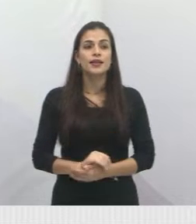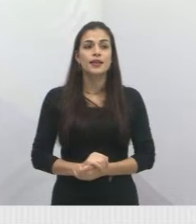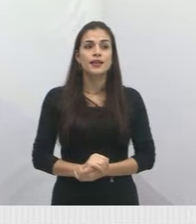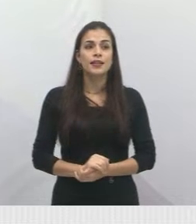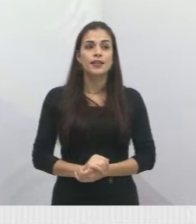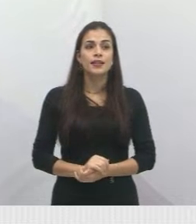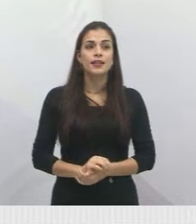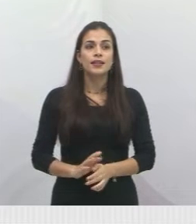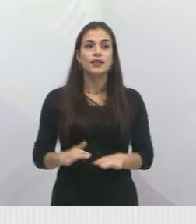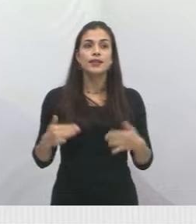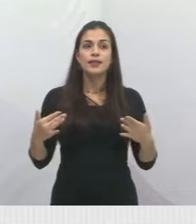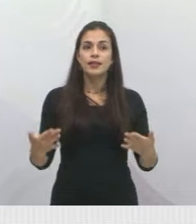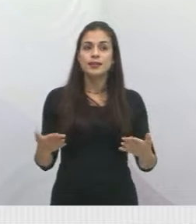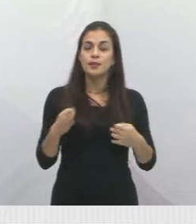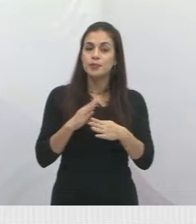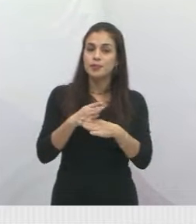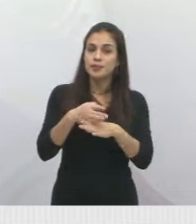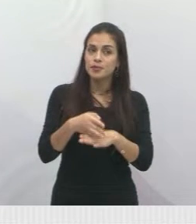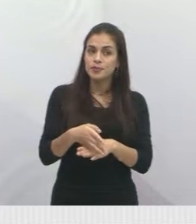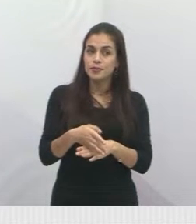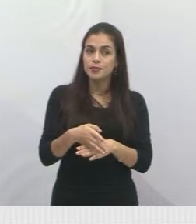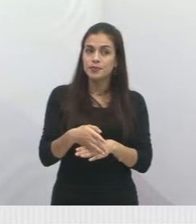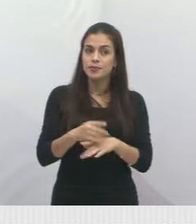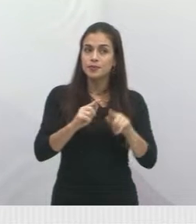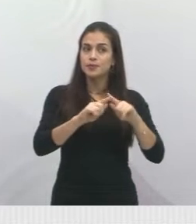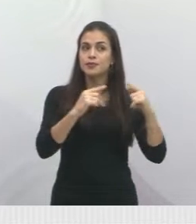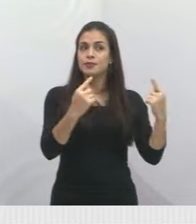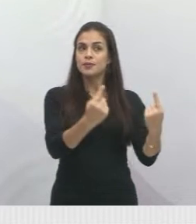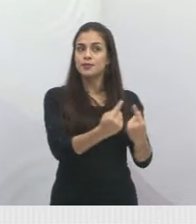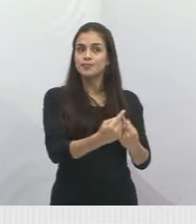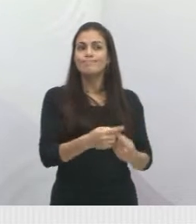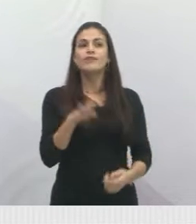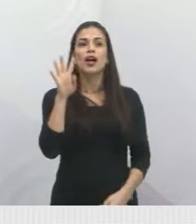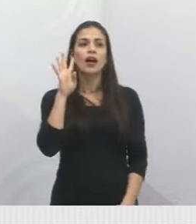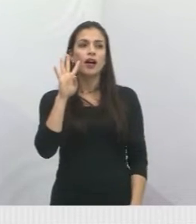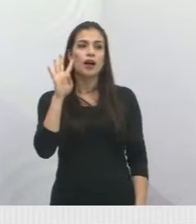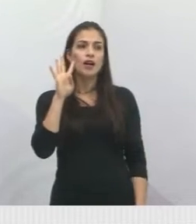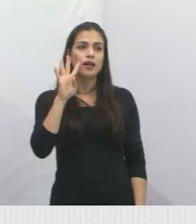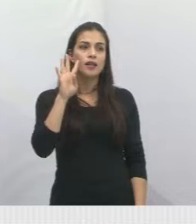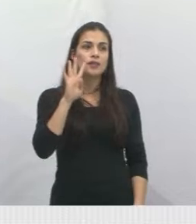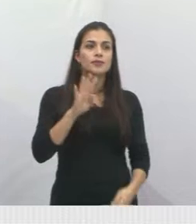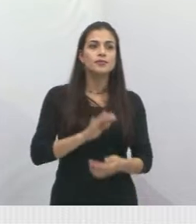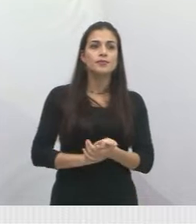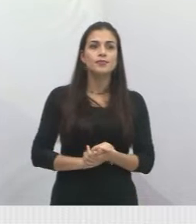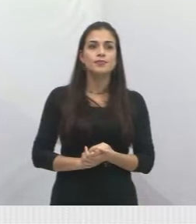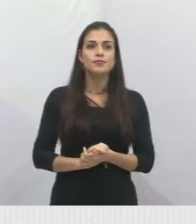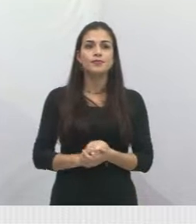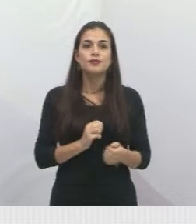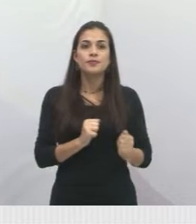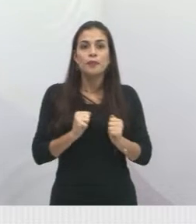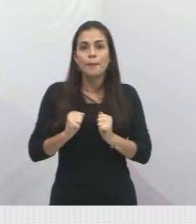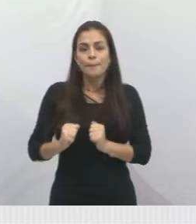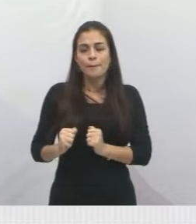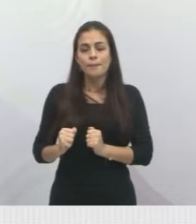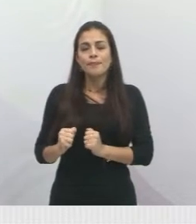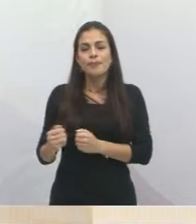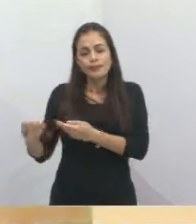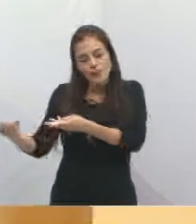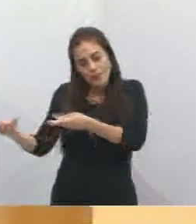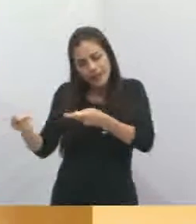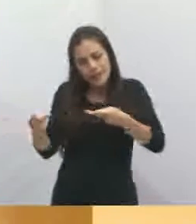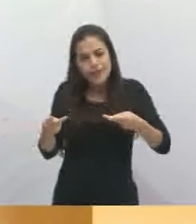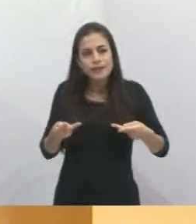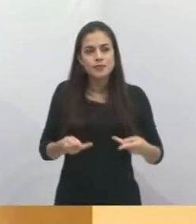nós fazemos parte com um gabinete muito bacana, para que você possa ser muito bem recebido